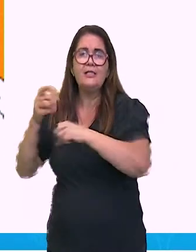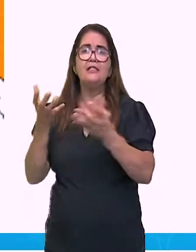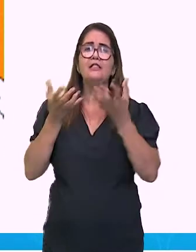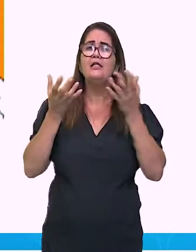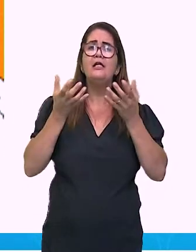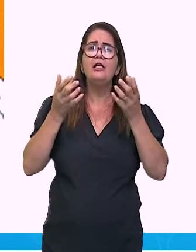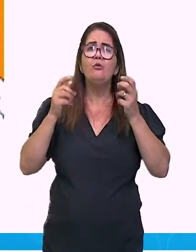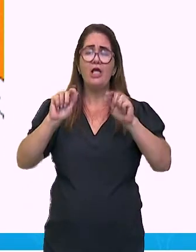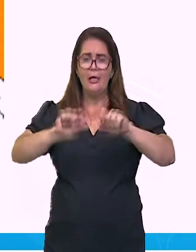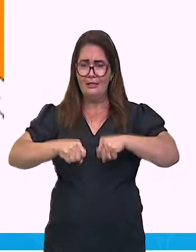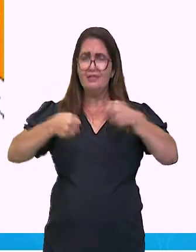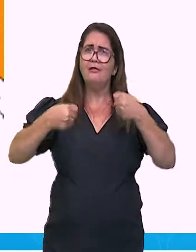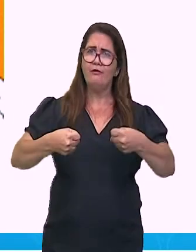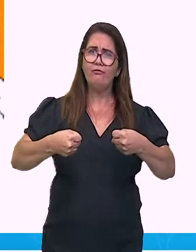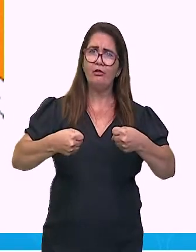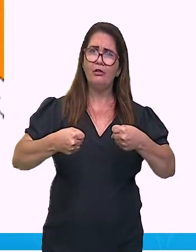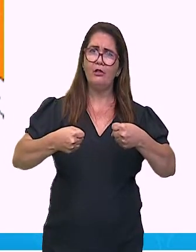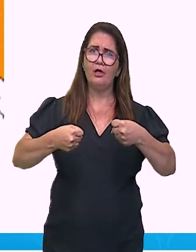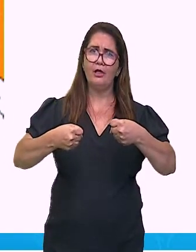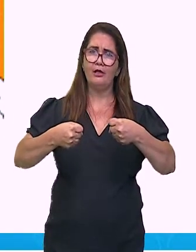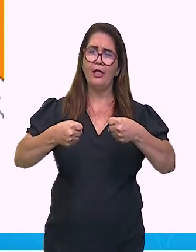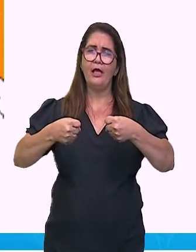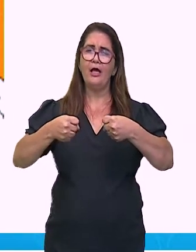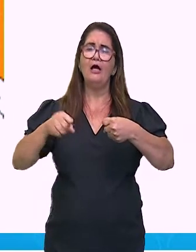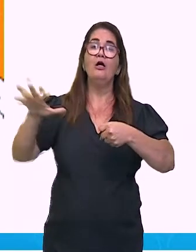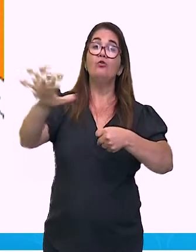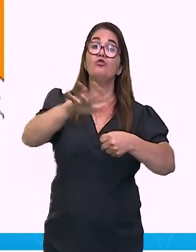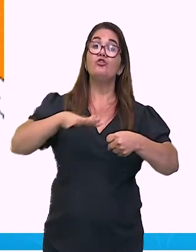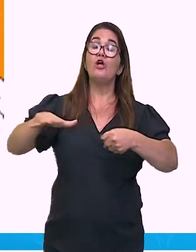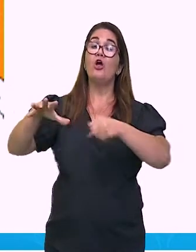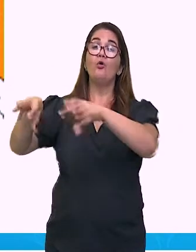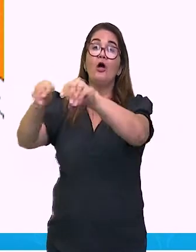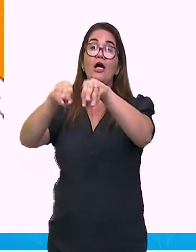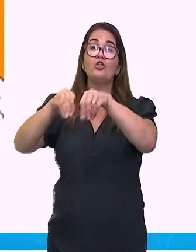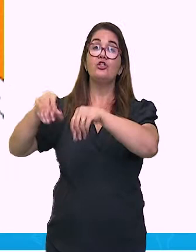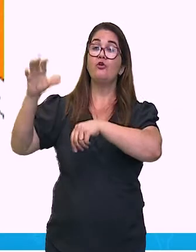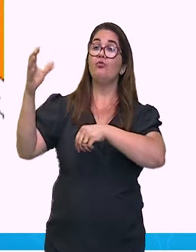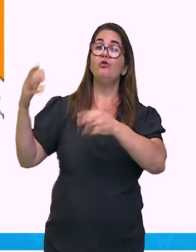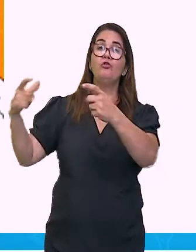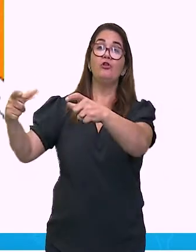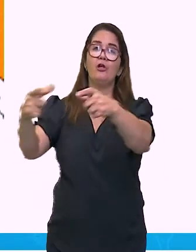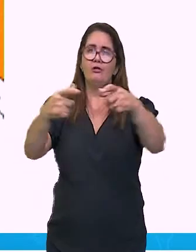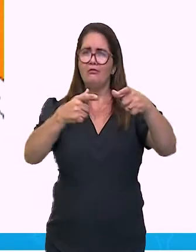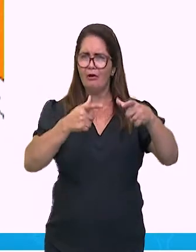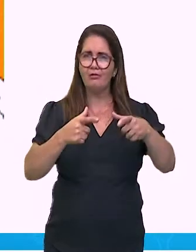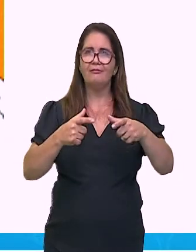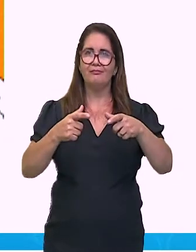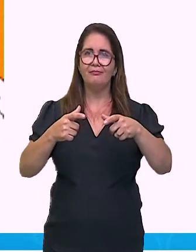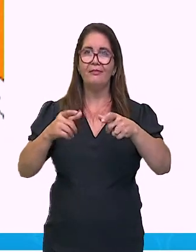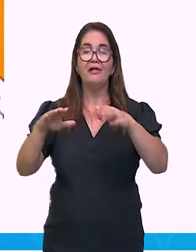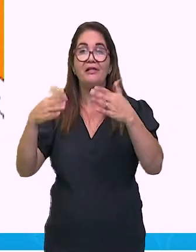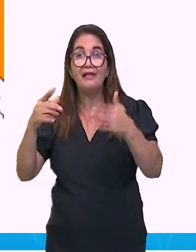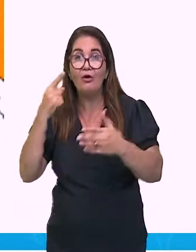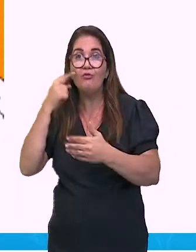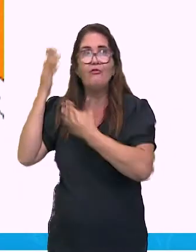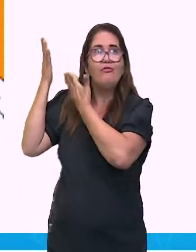Bósnia, Sarajevo, bem aqui ao sul do continente europeu. Então, deste lado